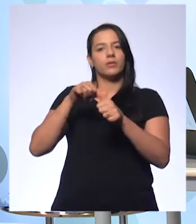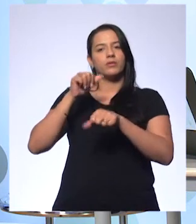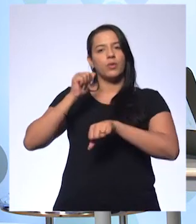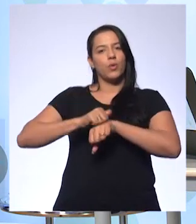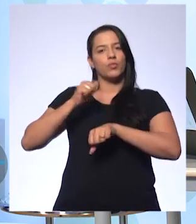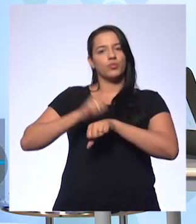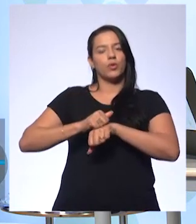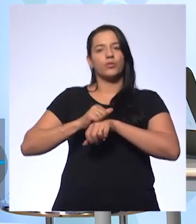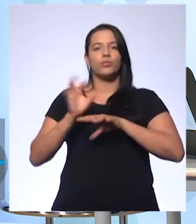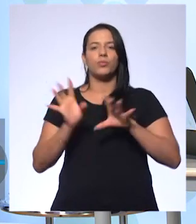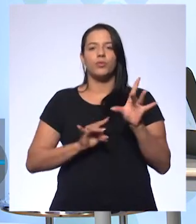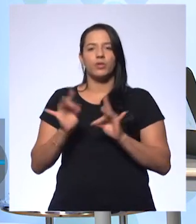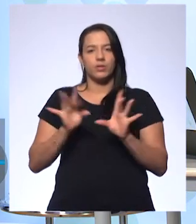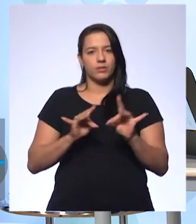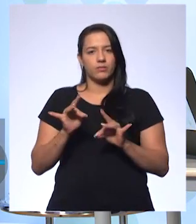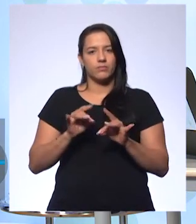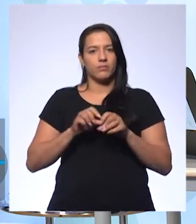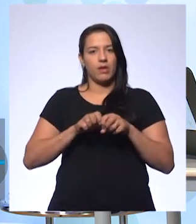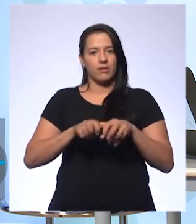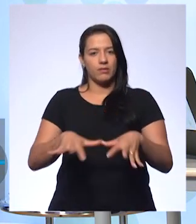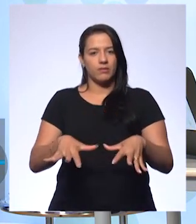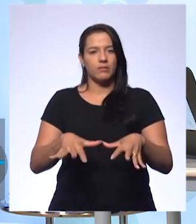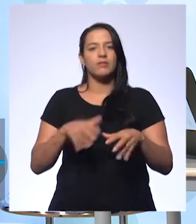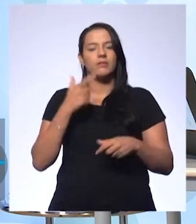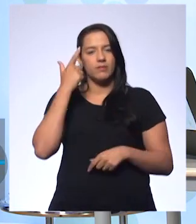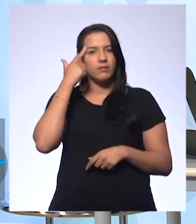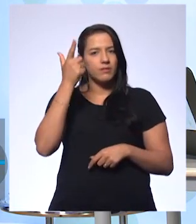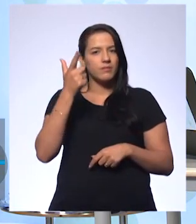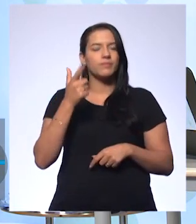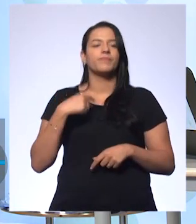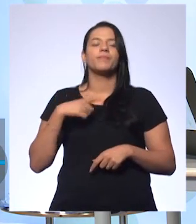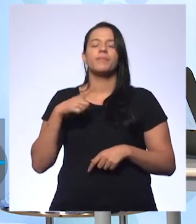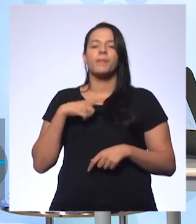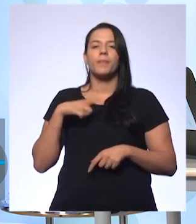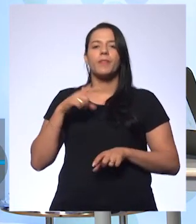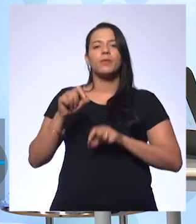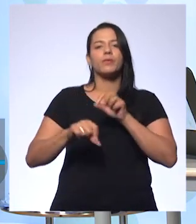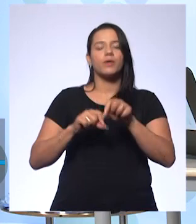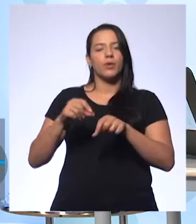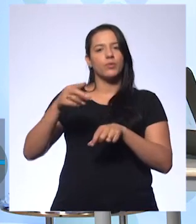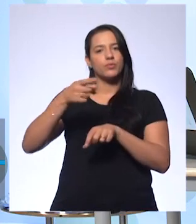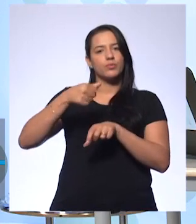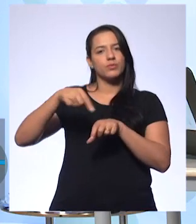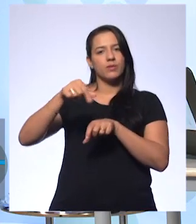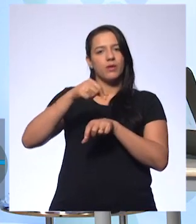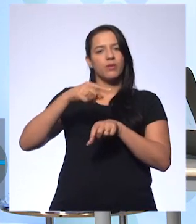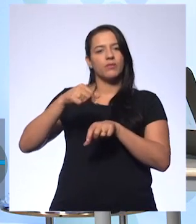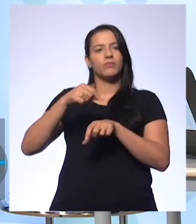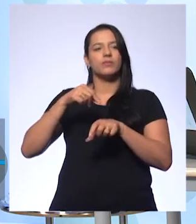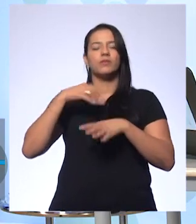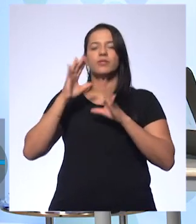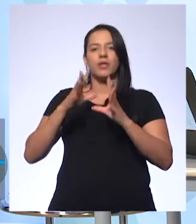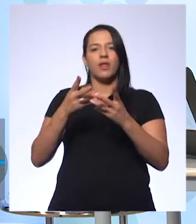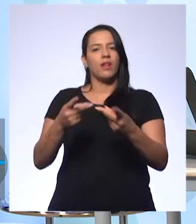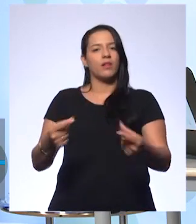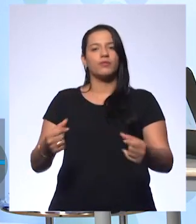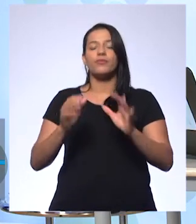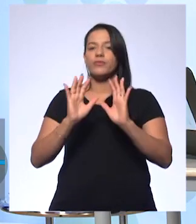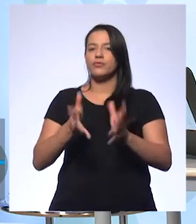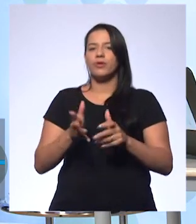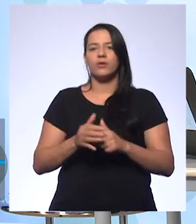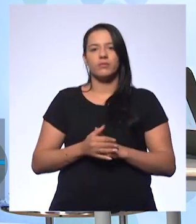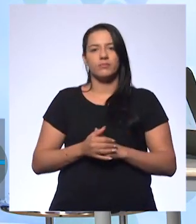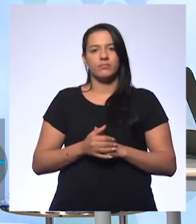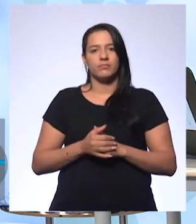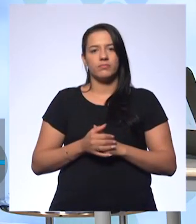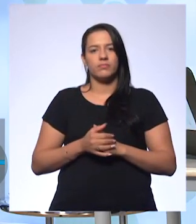o líquido. Eu tenho a água no estado líquido. O sal ele está dissolvido, no caso. Ele pode estar no estado sólido, mas está dissolvido na água. Eu